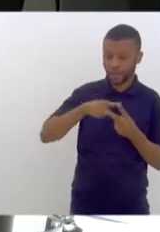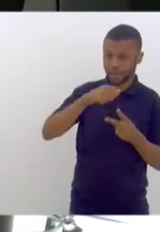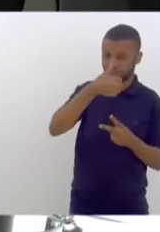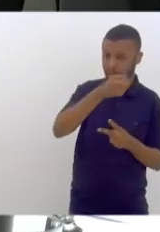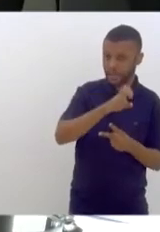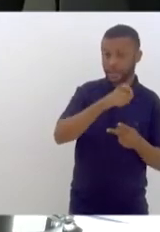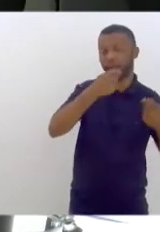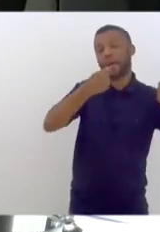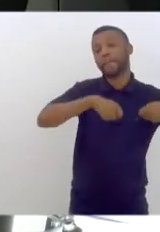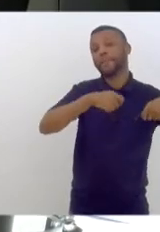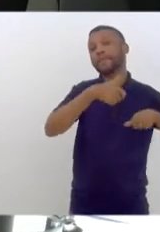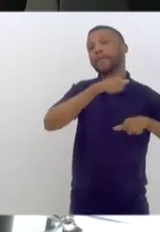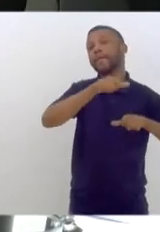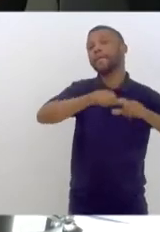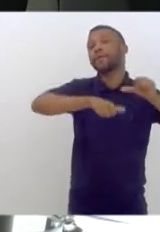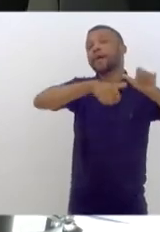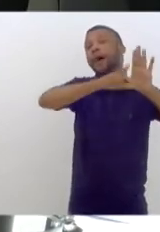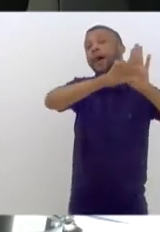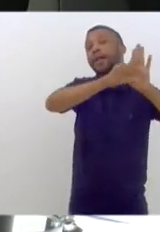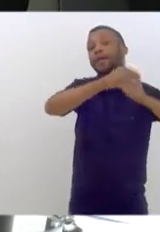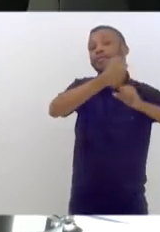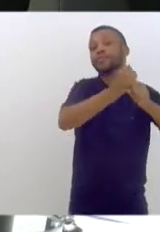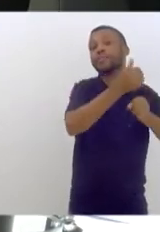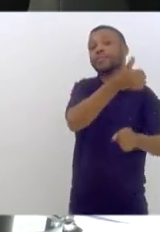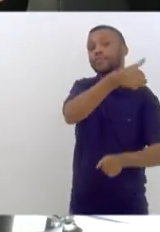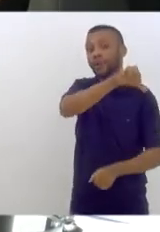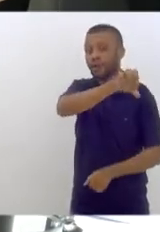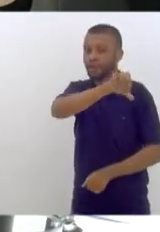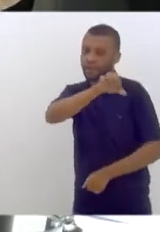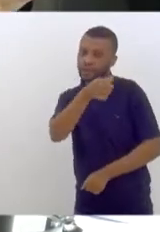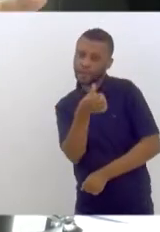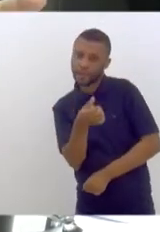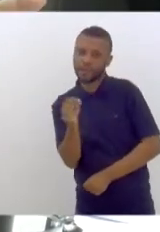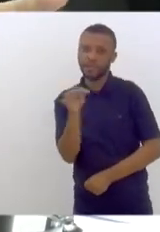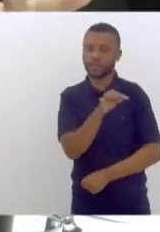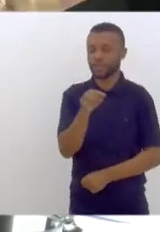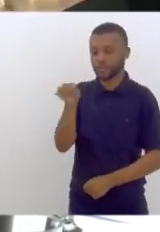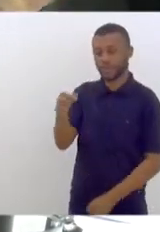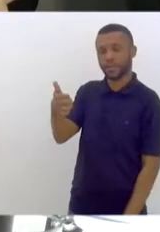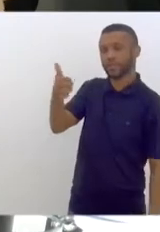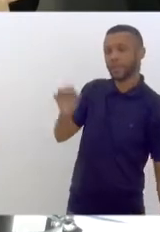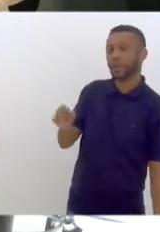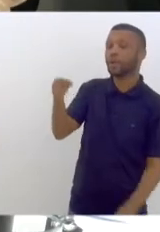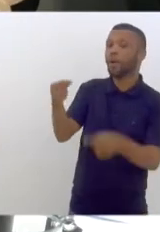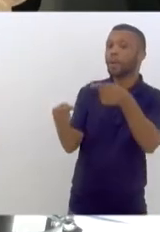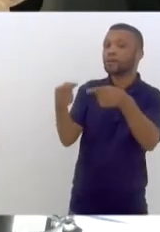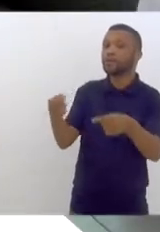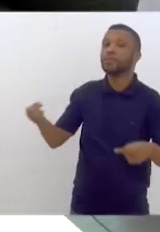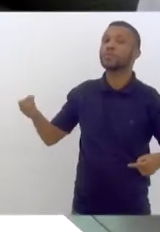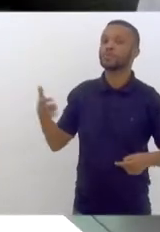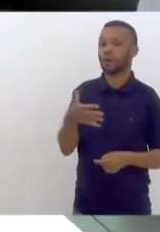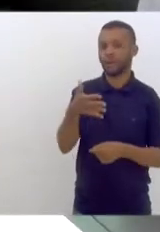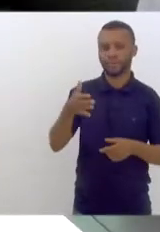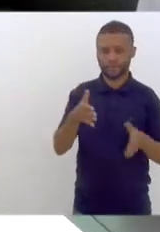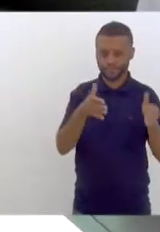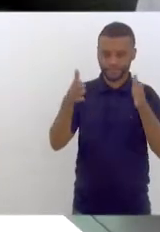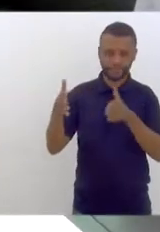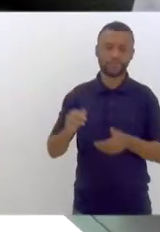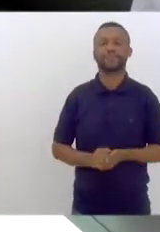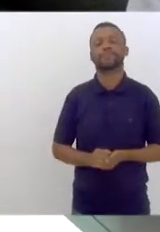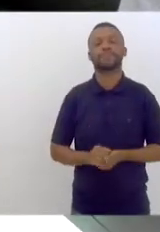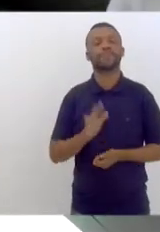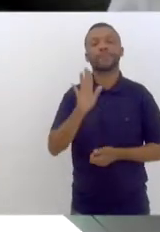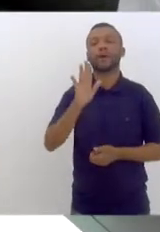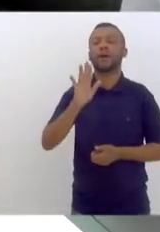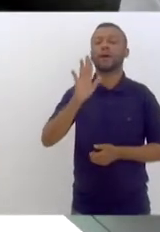mudar isso. A lei de 96. E a de 10 é uma discussão nova. O meu ponto, presidente,